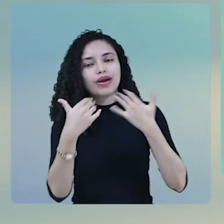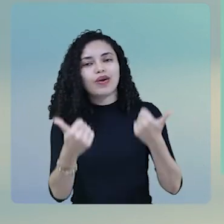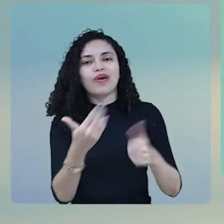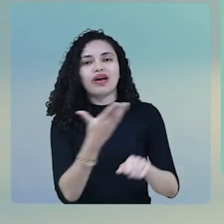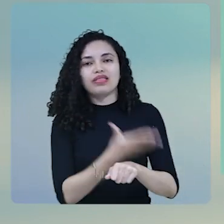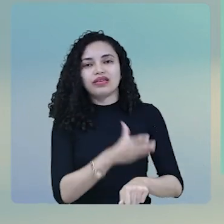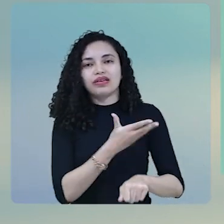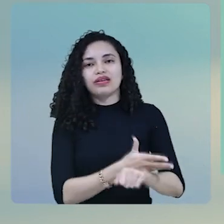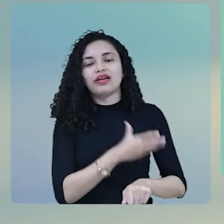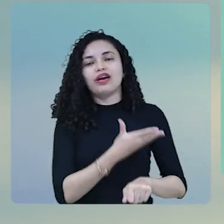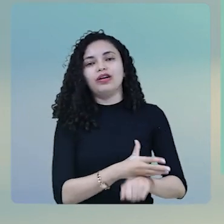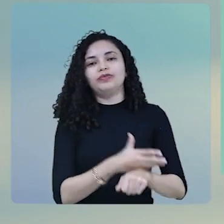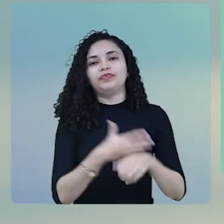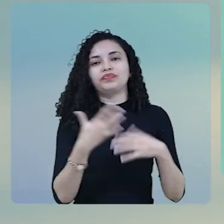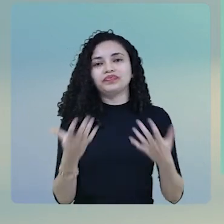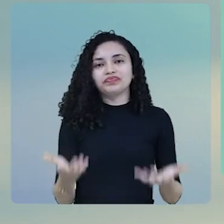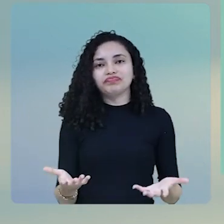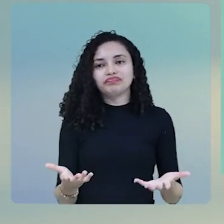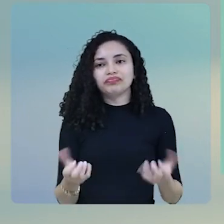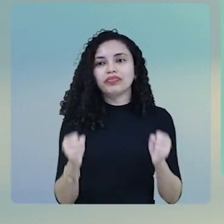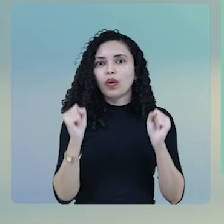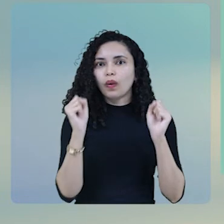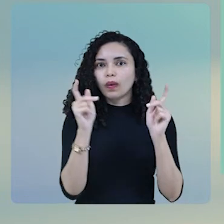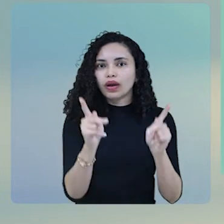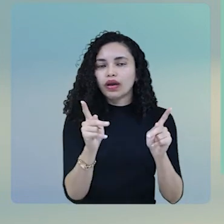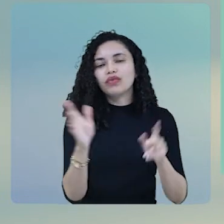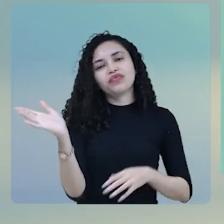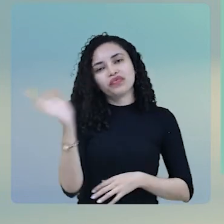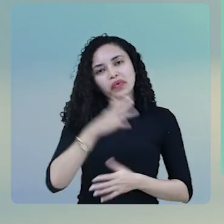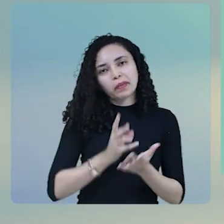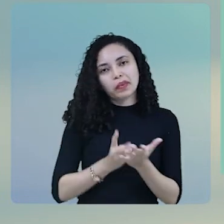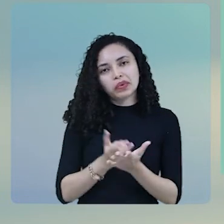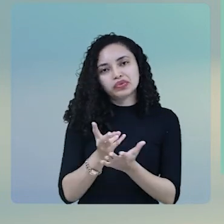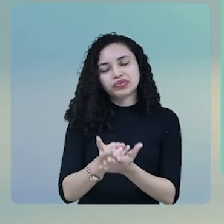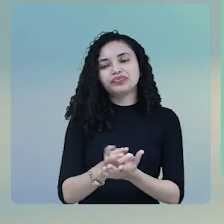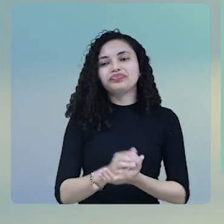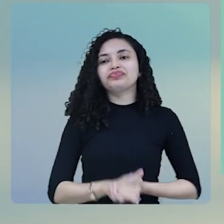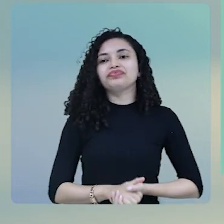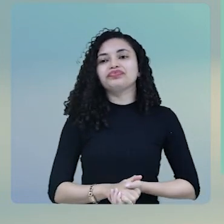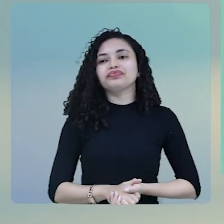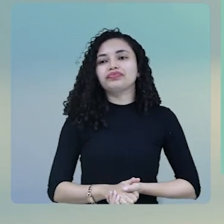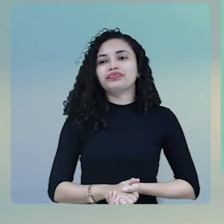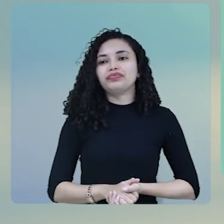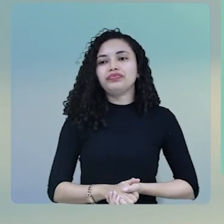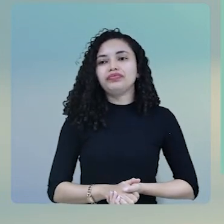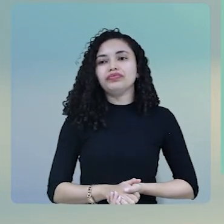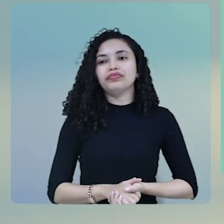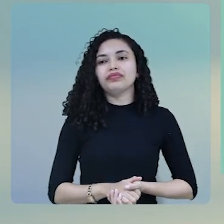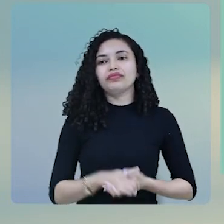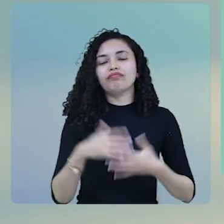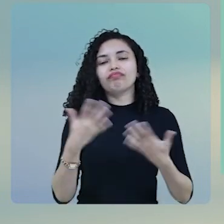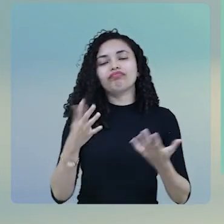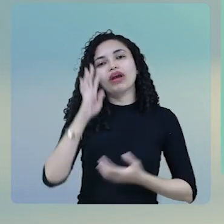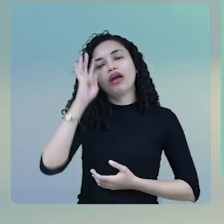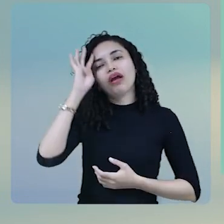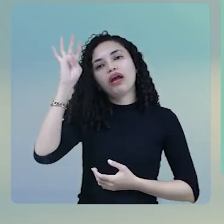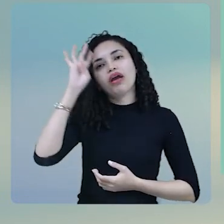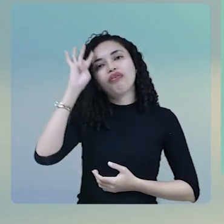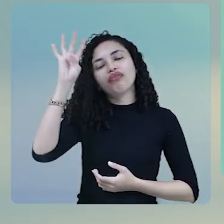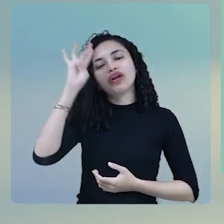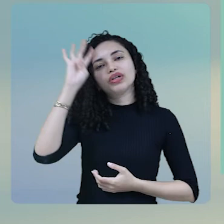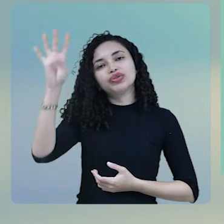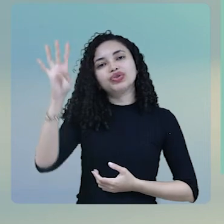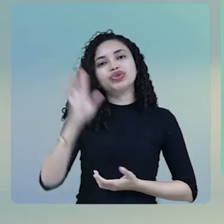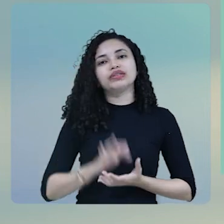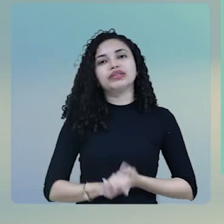que eu posso treinar, tudo aquilo que eu posso melhorar, todo o atributo físico que eu posso melhorar. Tranquilo?